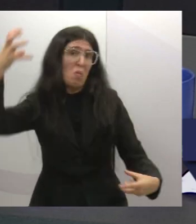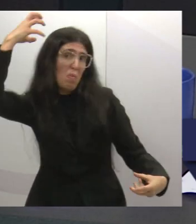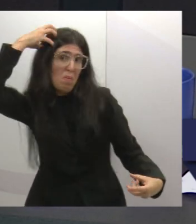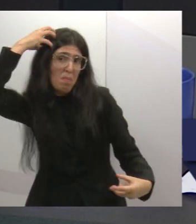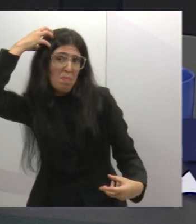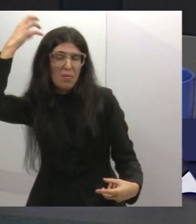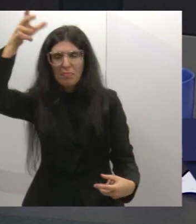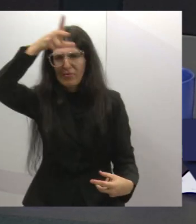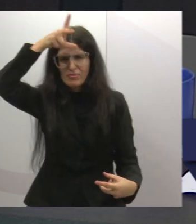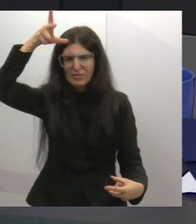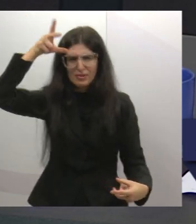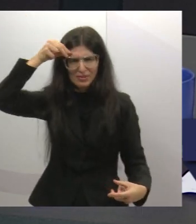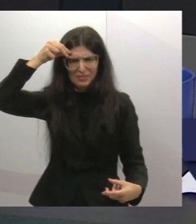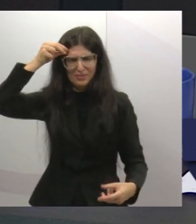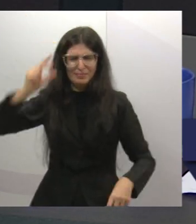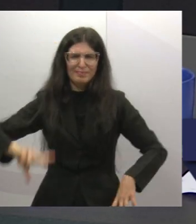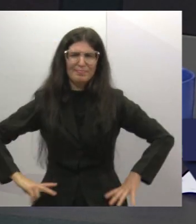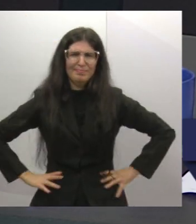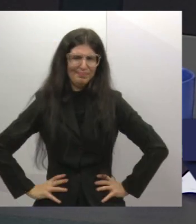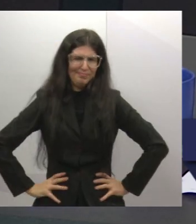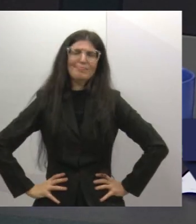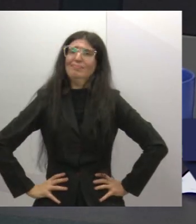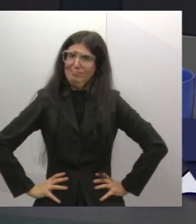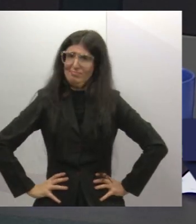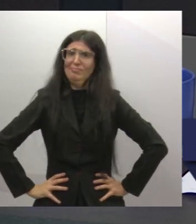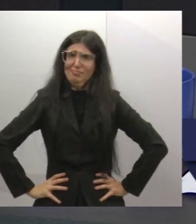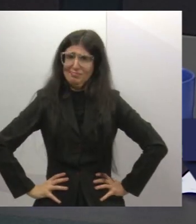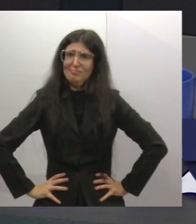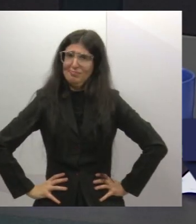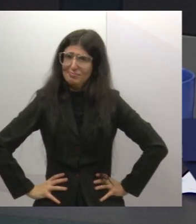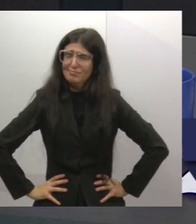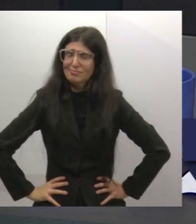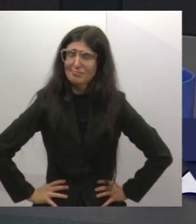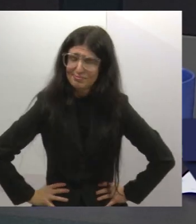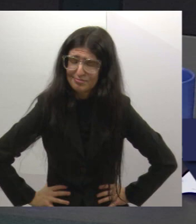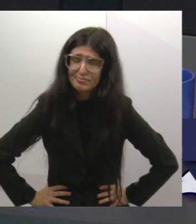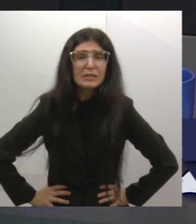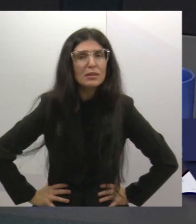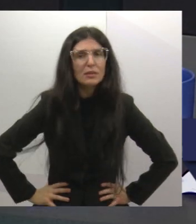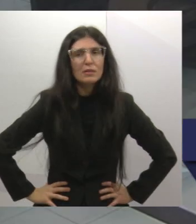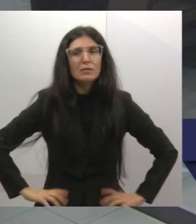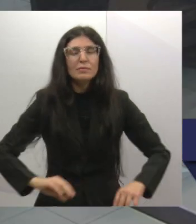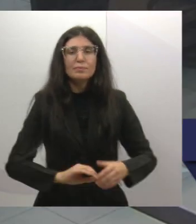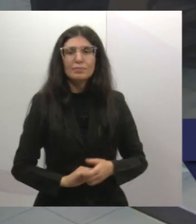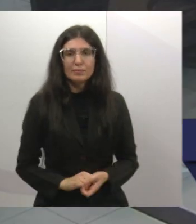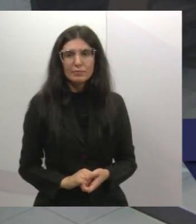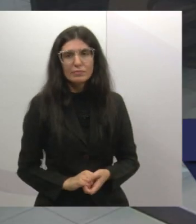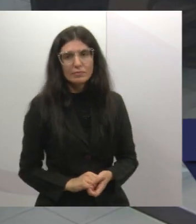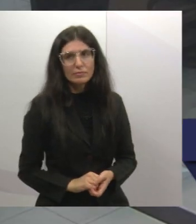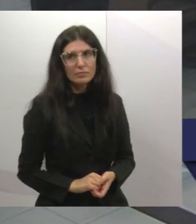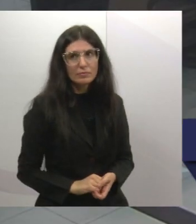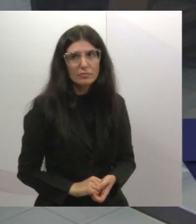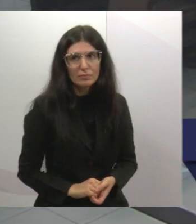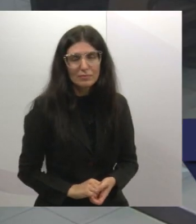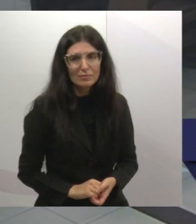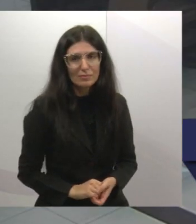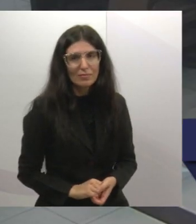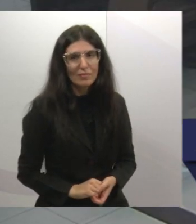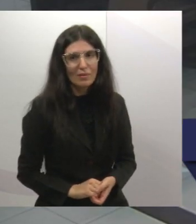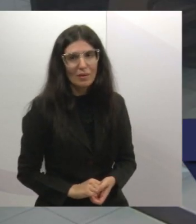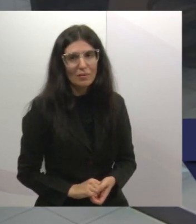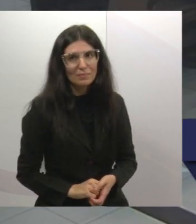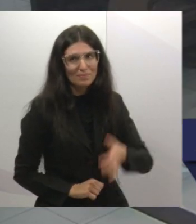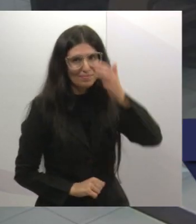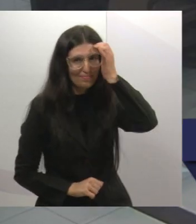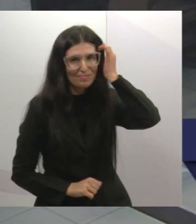os trabalhadores nas costas da prefeitura. Então, vamos procurar, de uma forma clara, pontuar